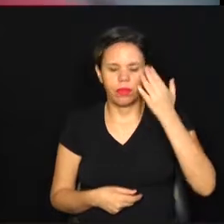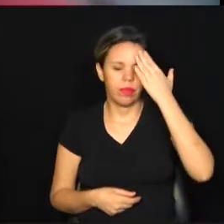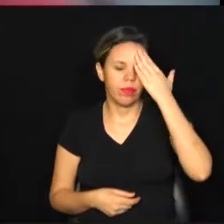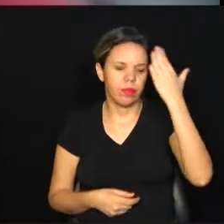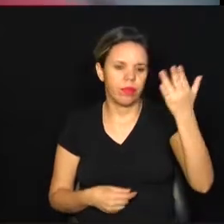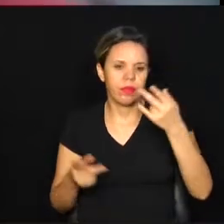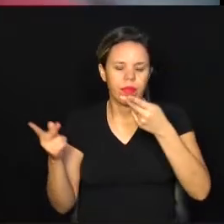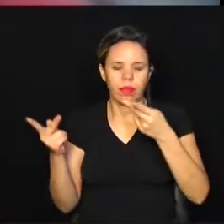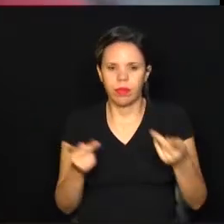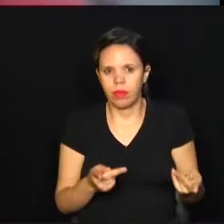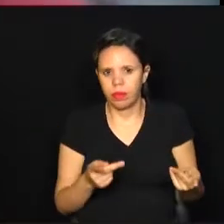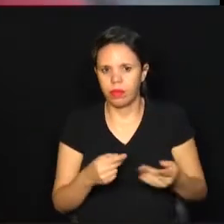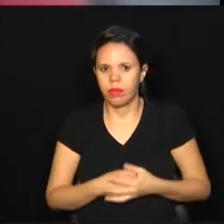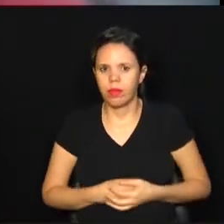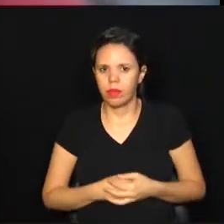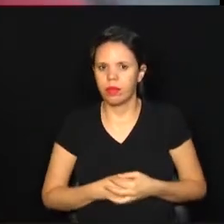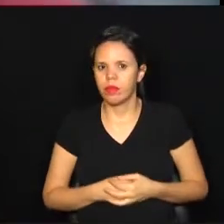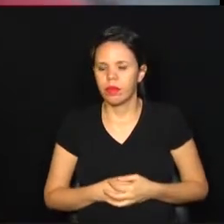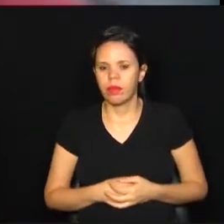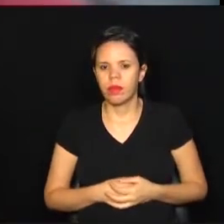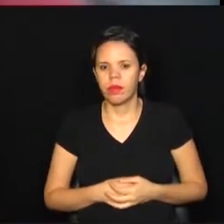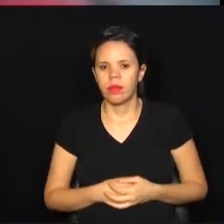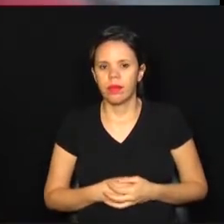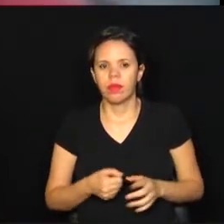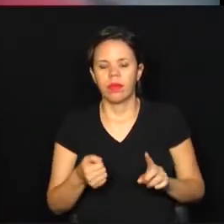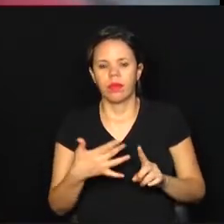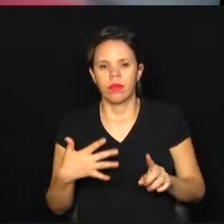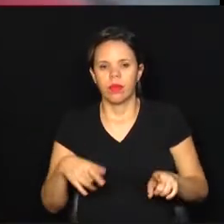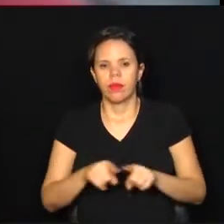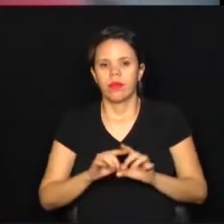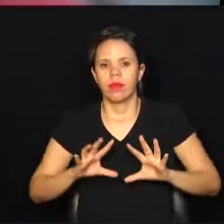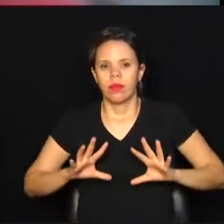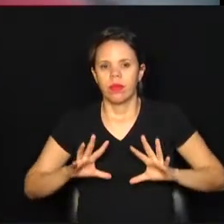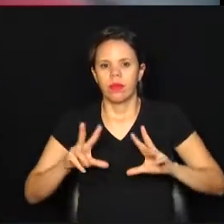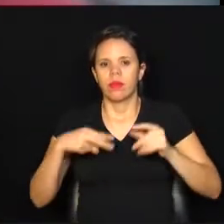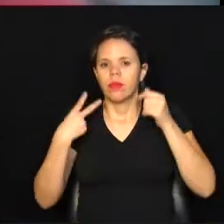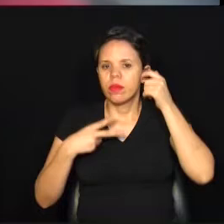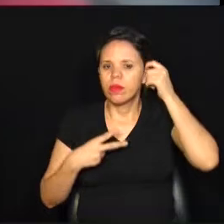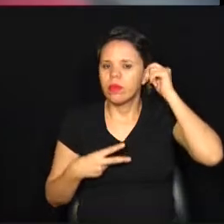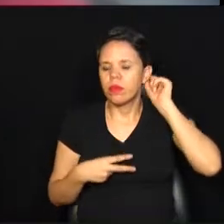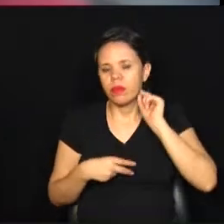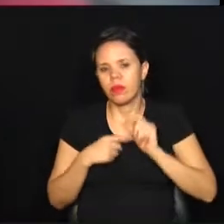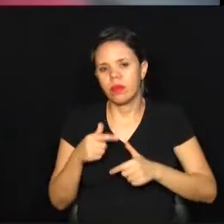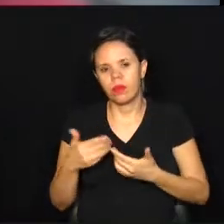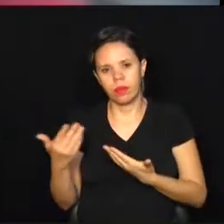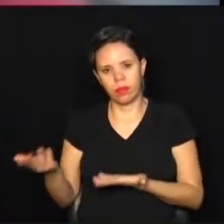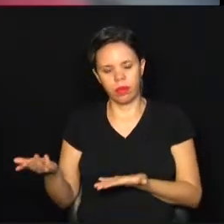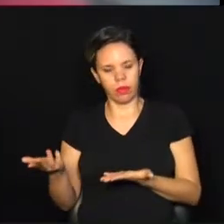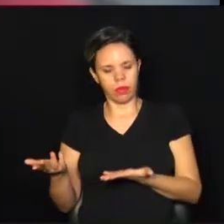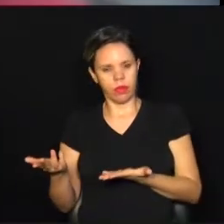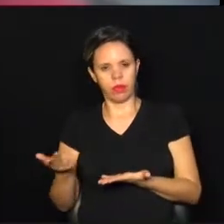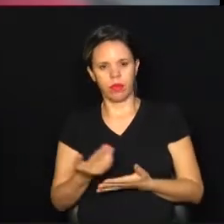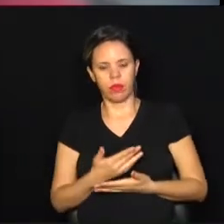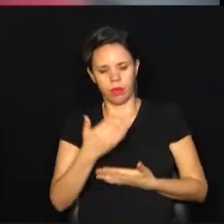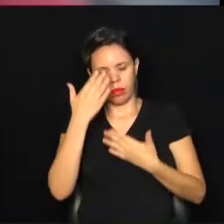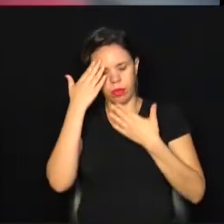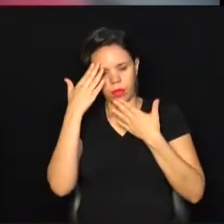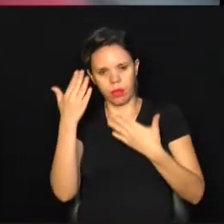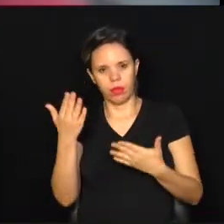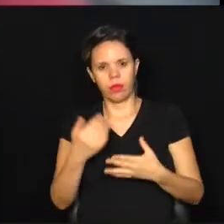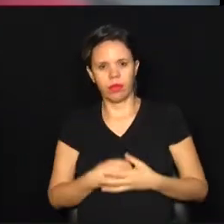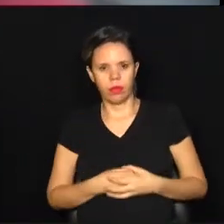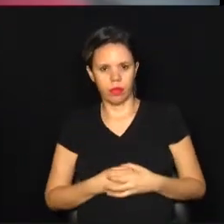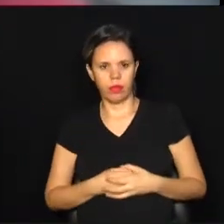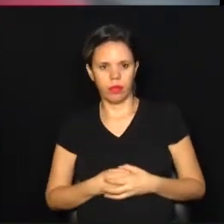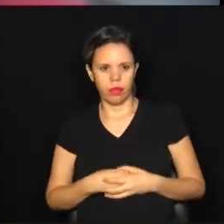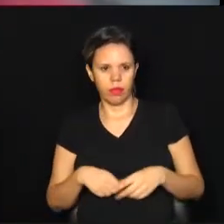pelo convite, estendo também aos outros vereadores dessa comissão o meu agradecimento,